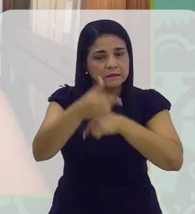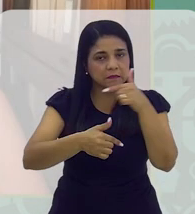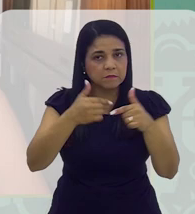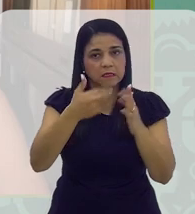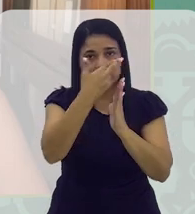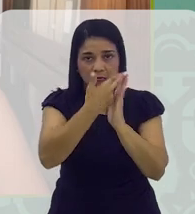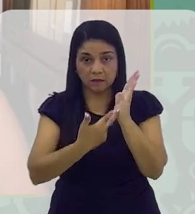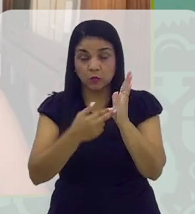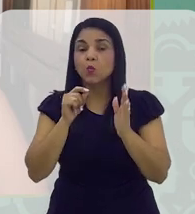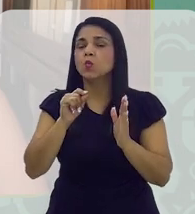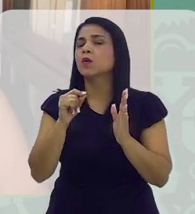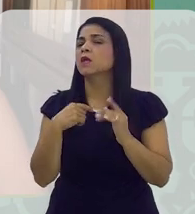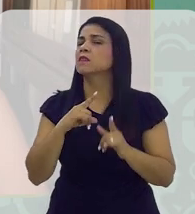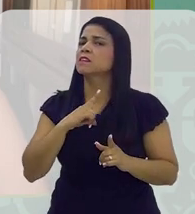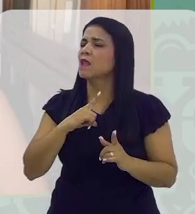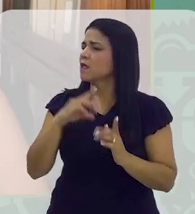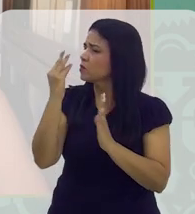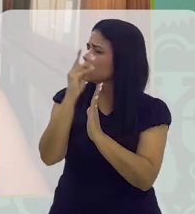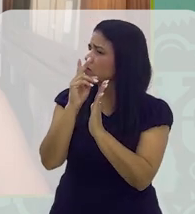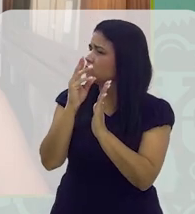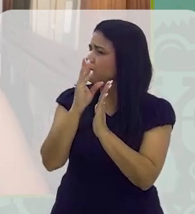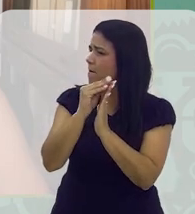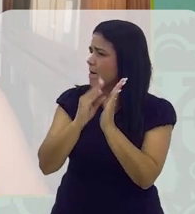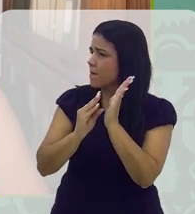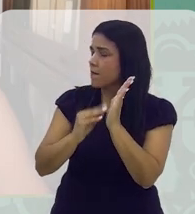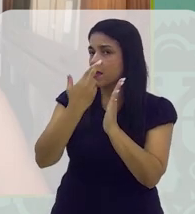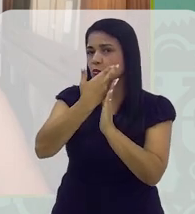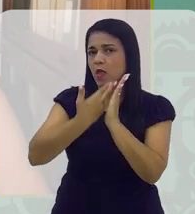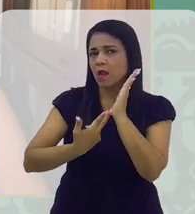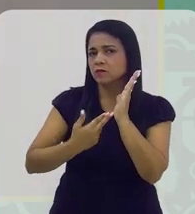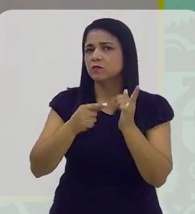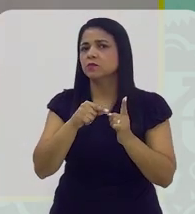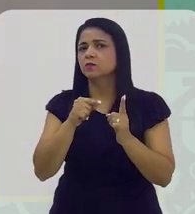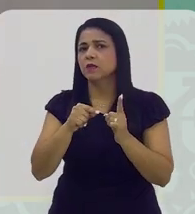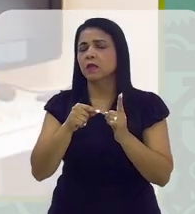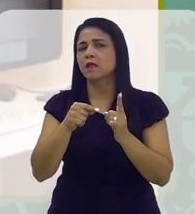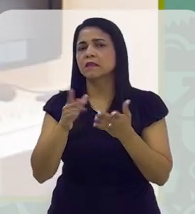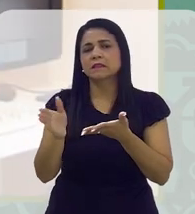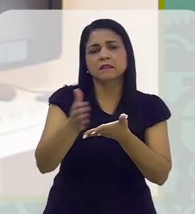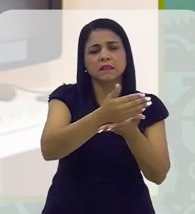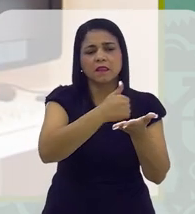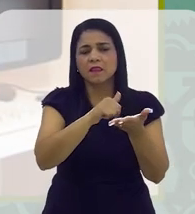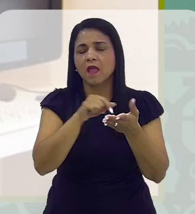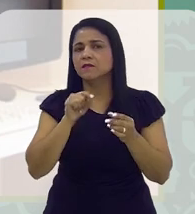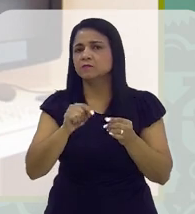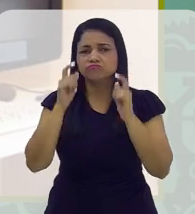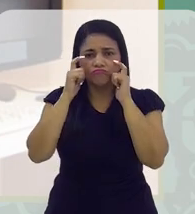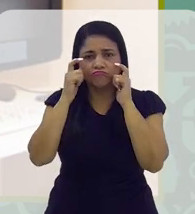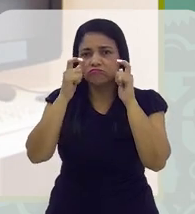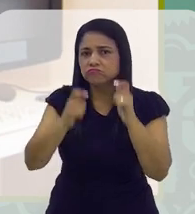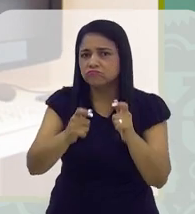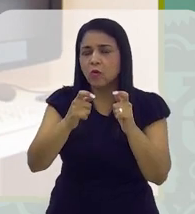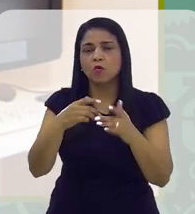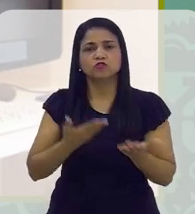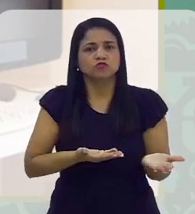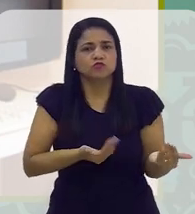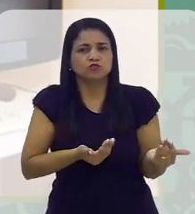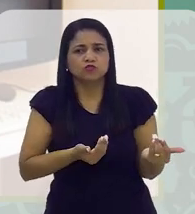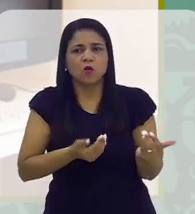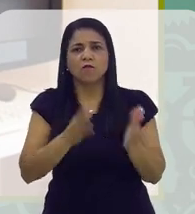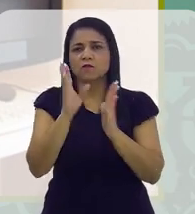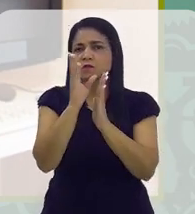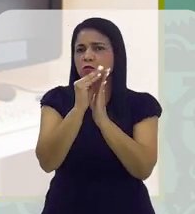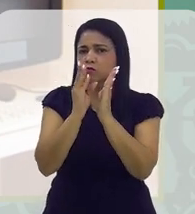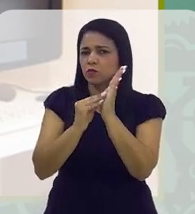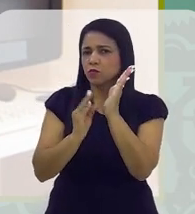relatório. E o que consta nesse relatório, Letícia? Quais os dados aí chamam a atenção sobre esse acesso, né, dos jovens a esses conteúdos